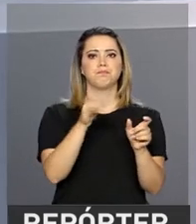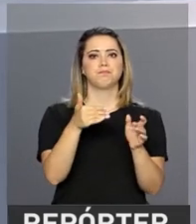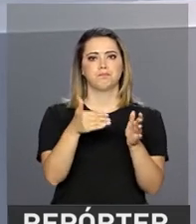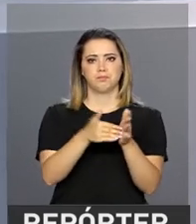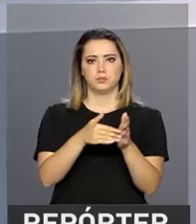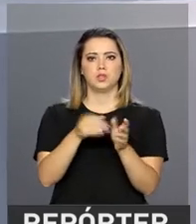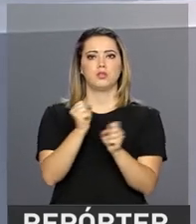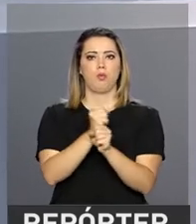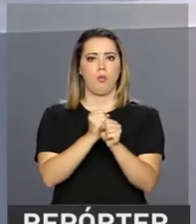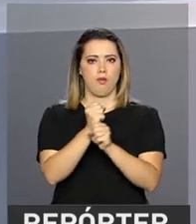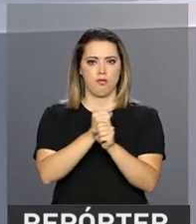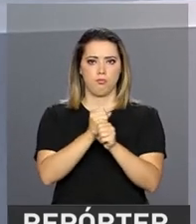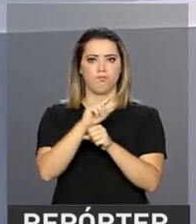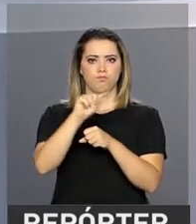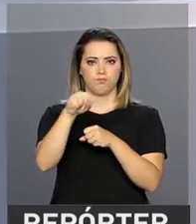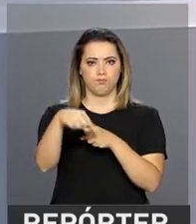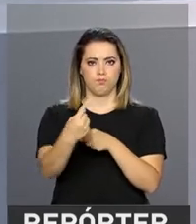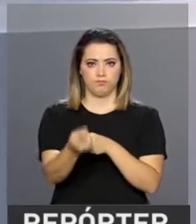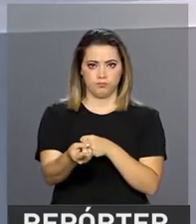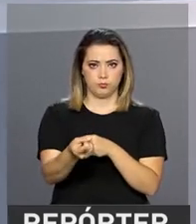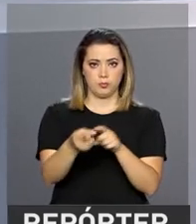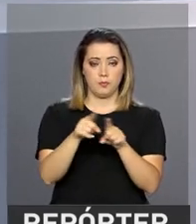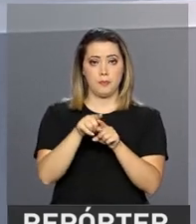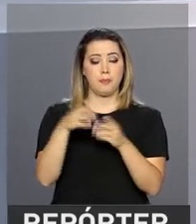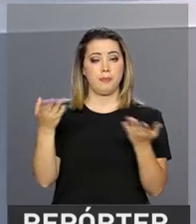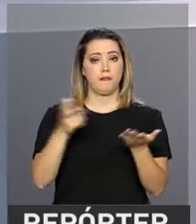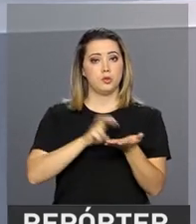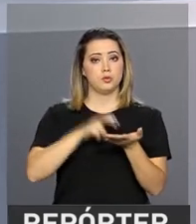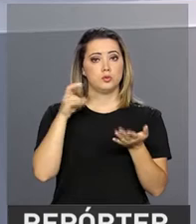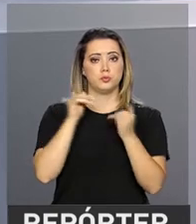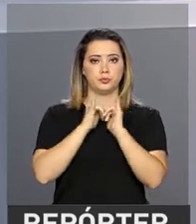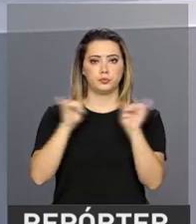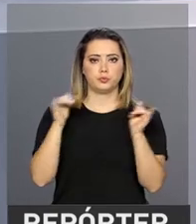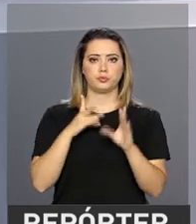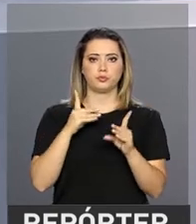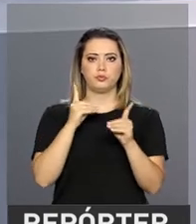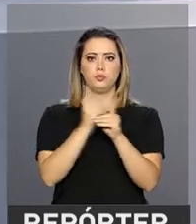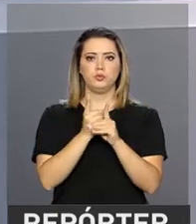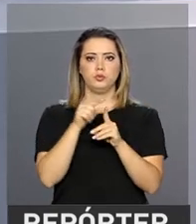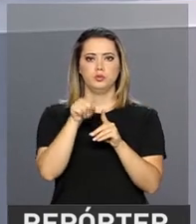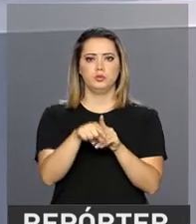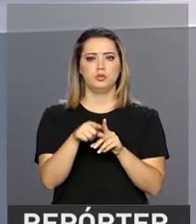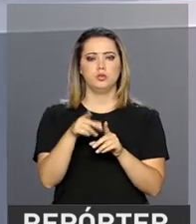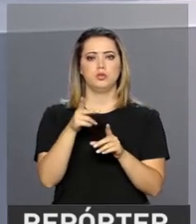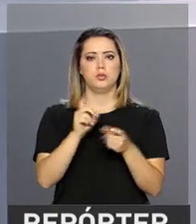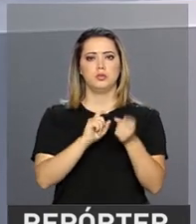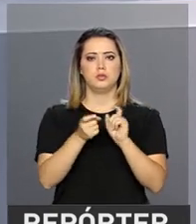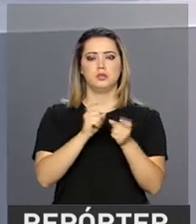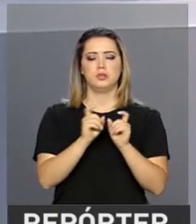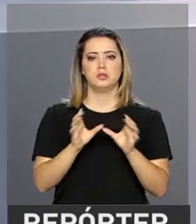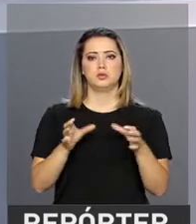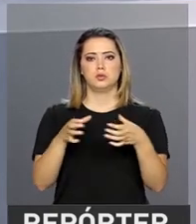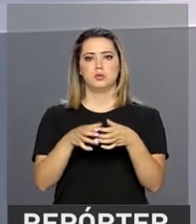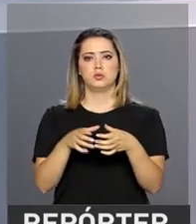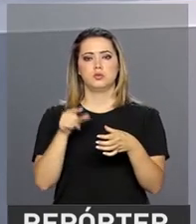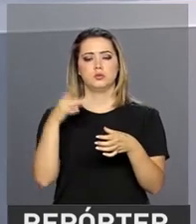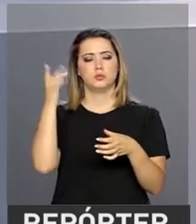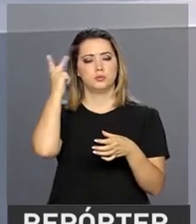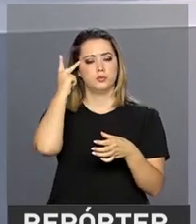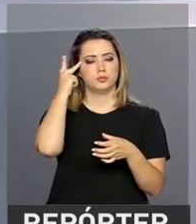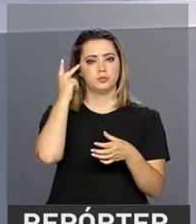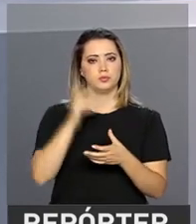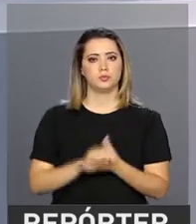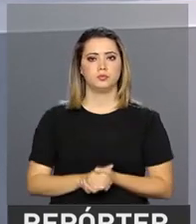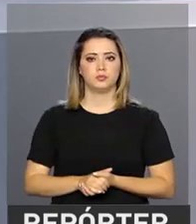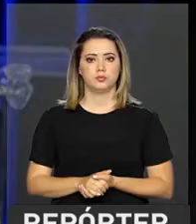foi feito na manhã de hoje pelo ministro da Saúde, Ricardo Barros, durante um encontro sobre gestão do setor realizado em São